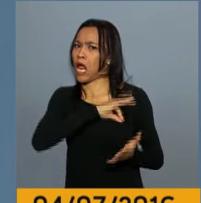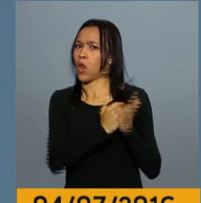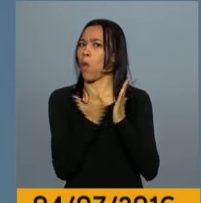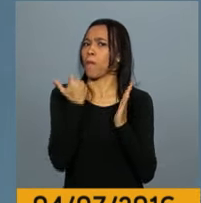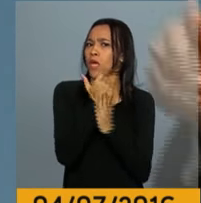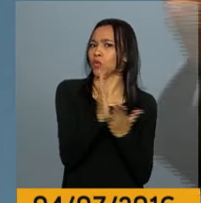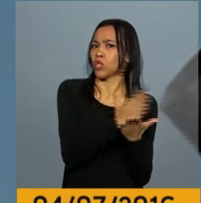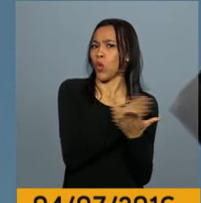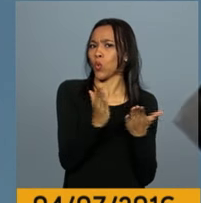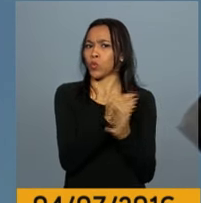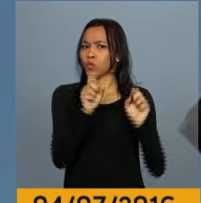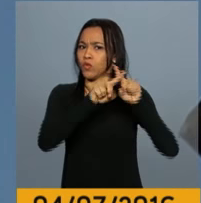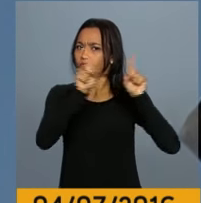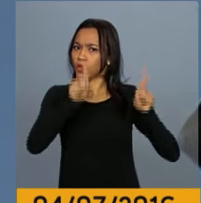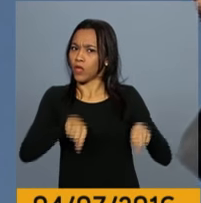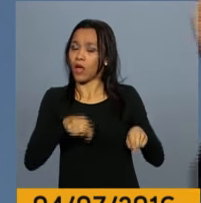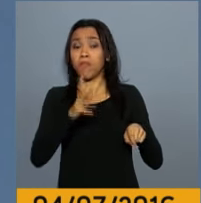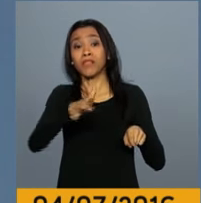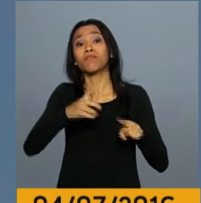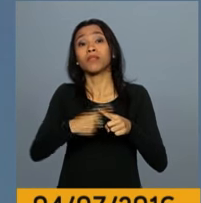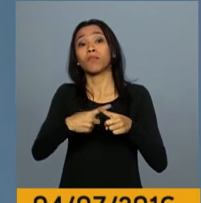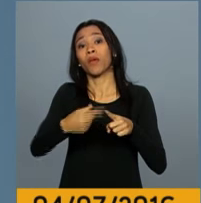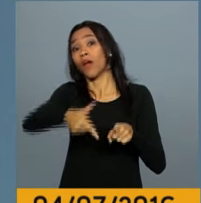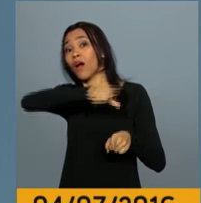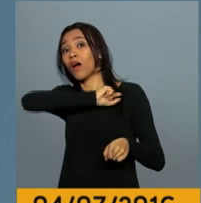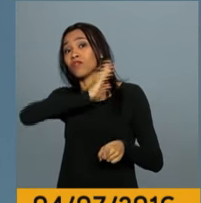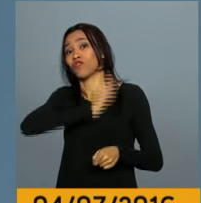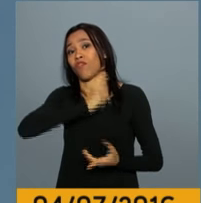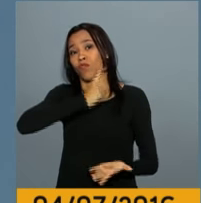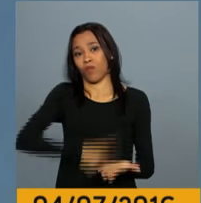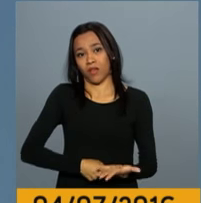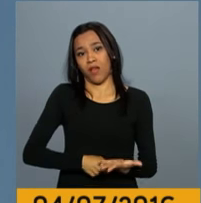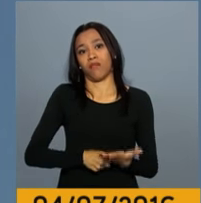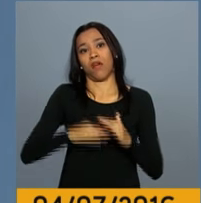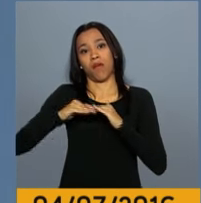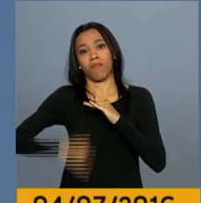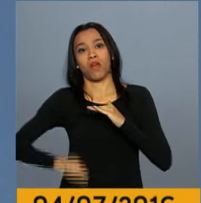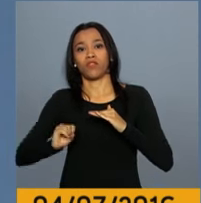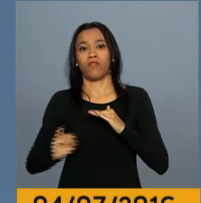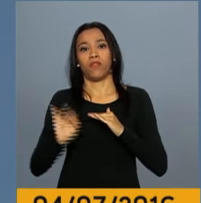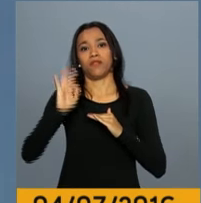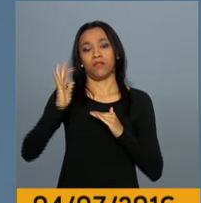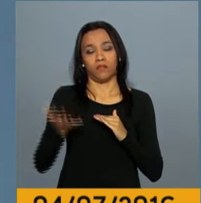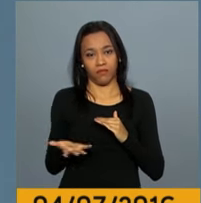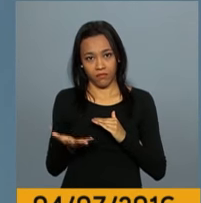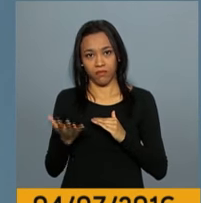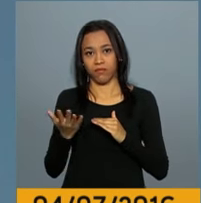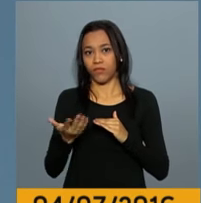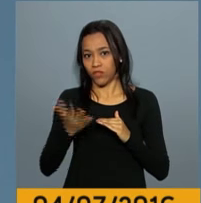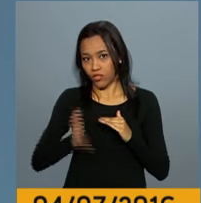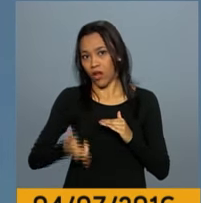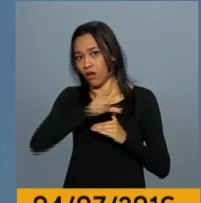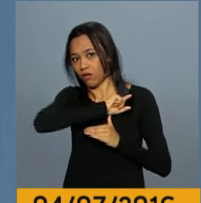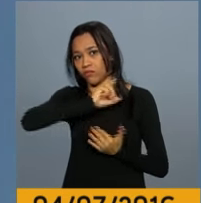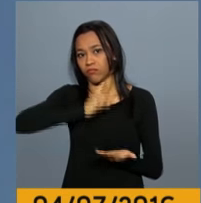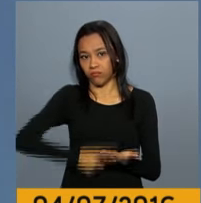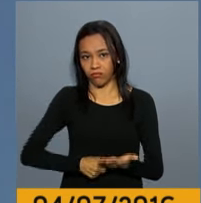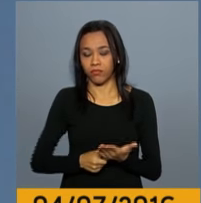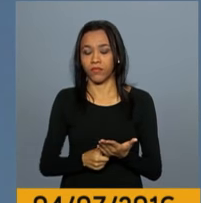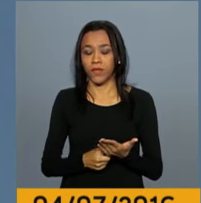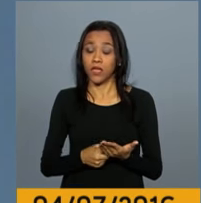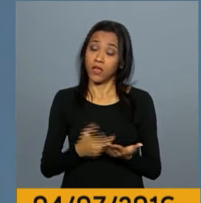assim, eram aumentos já pré-fixados, abaixo da inflação, e que não seria possível, até porque eu digo com muita